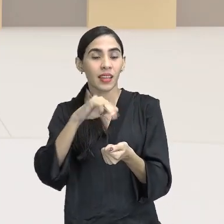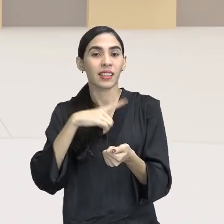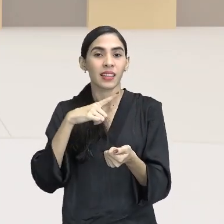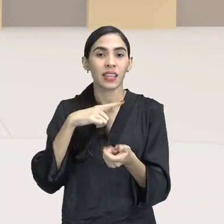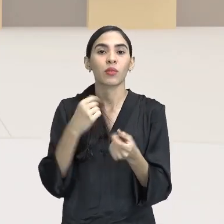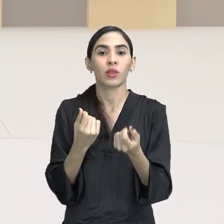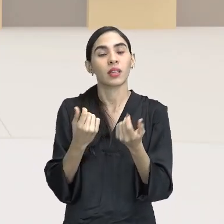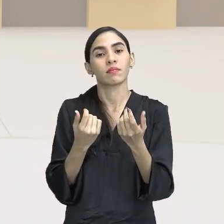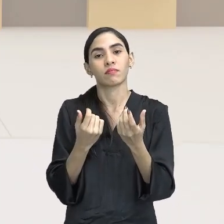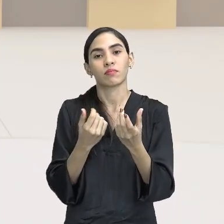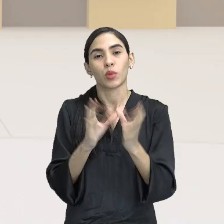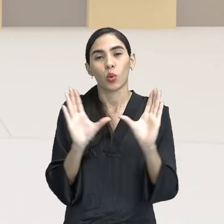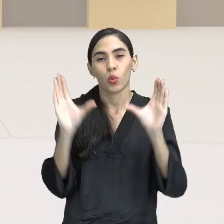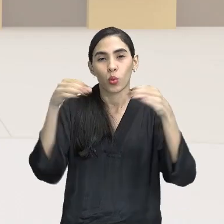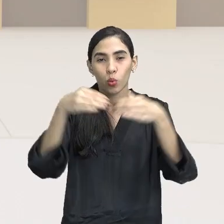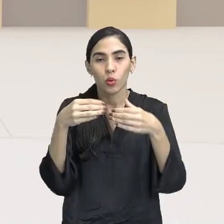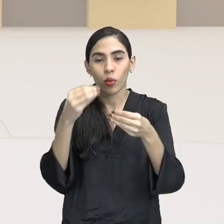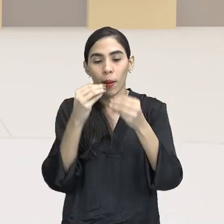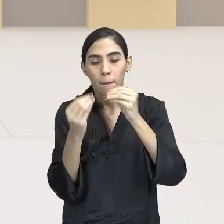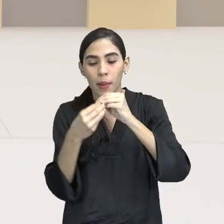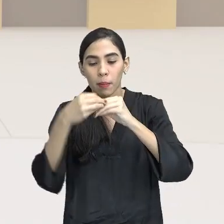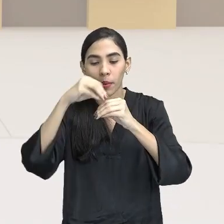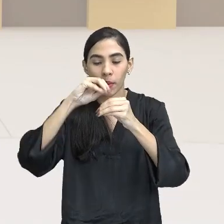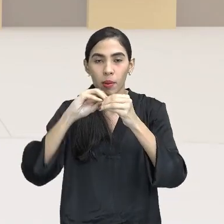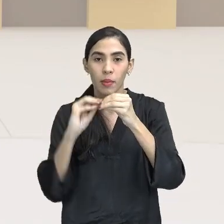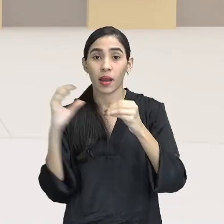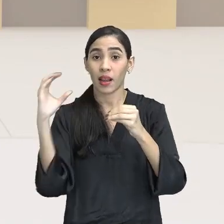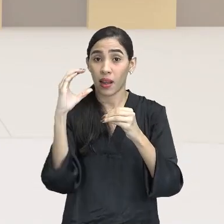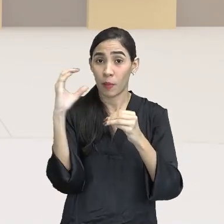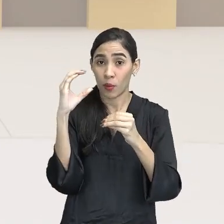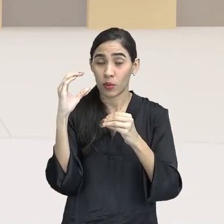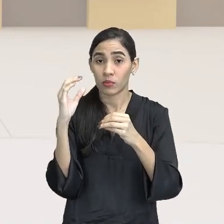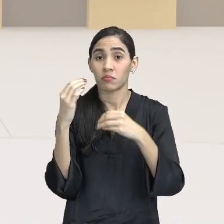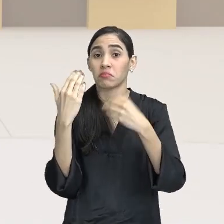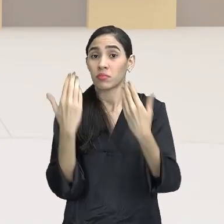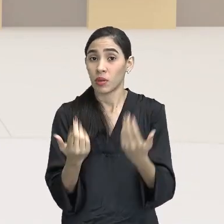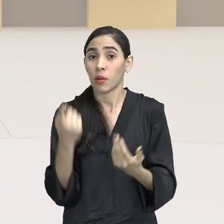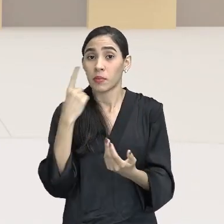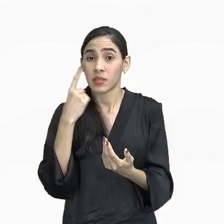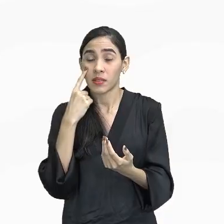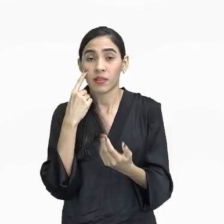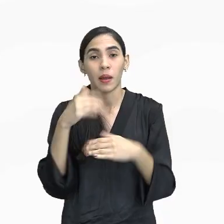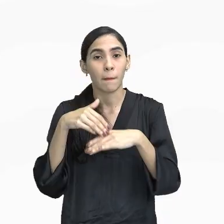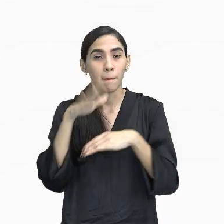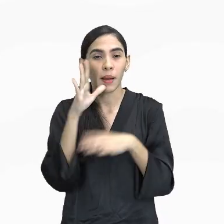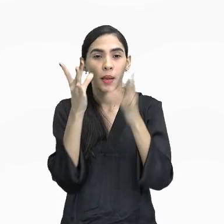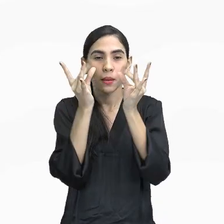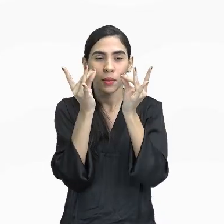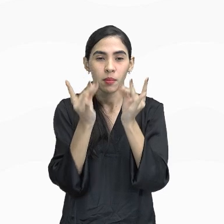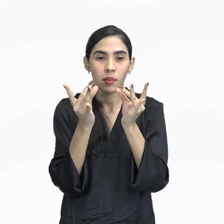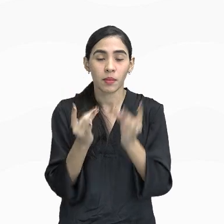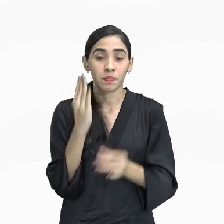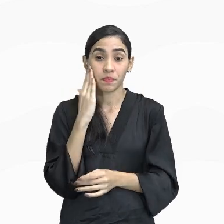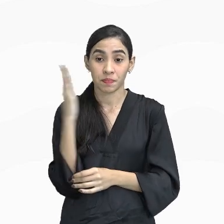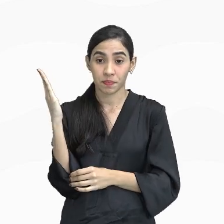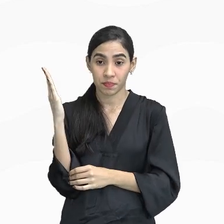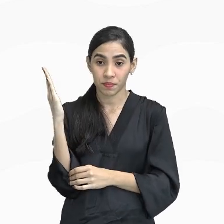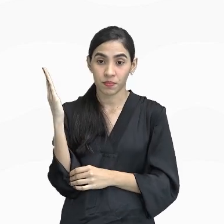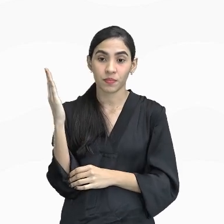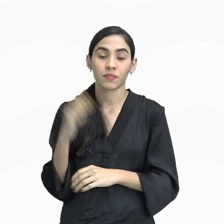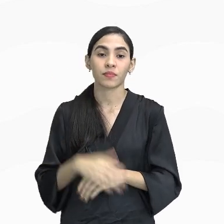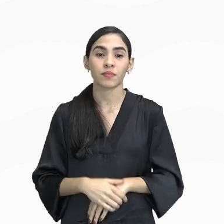a composição, né, de moléculas ali de carbono, por exemplo. Então a gente vai observar com um pouco mais de detalhes agora o ciclo do carbono,